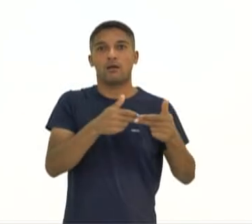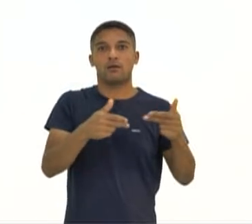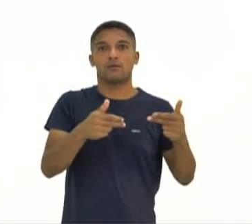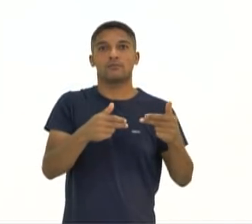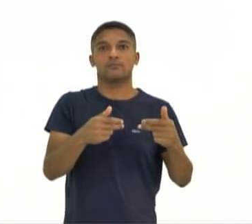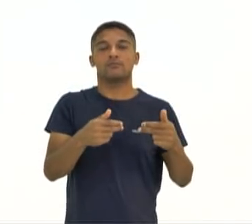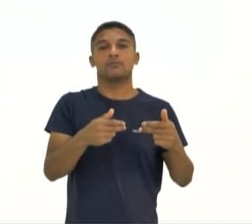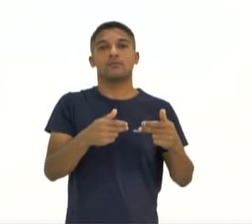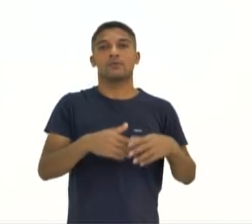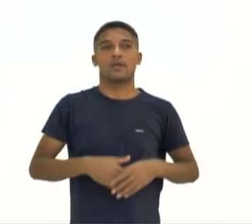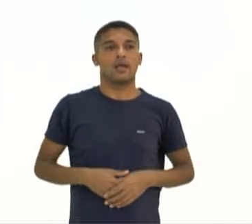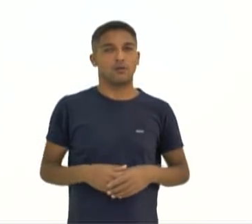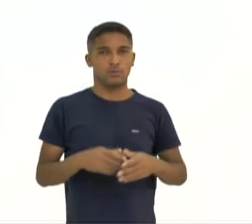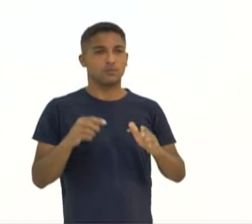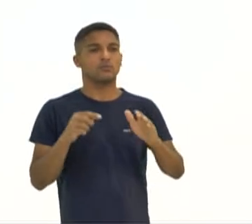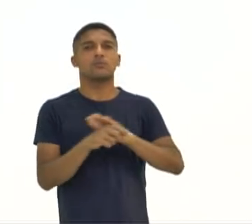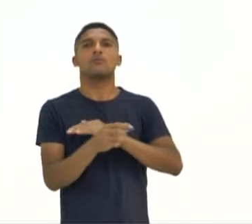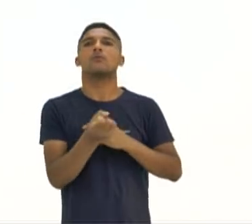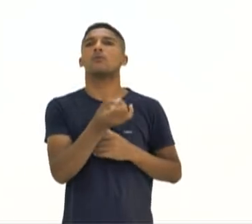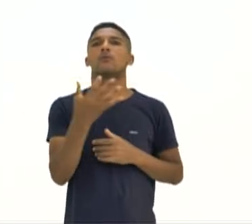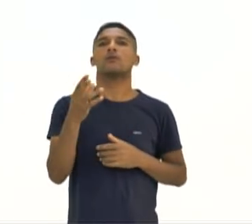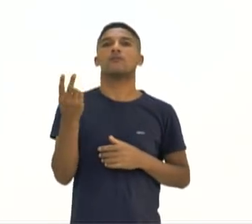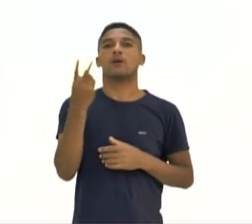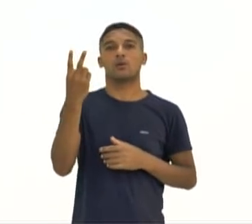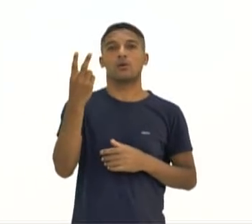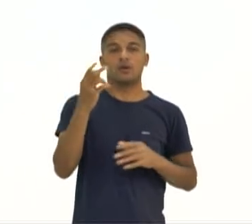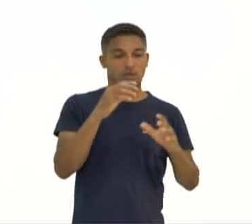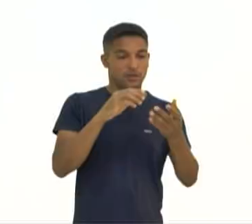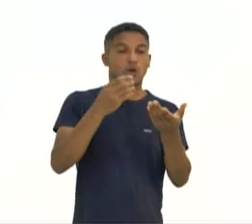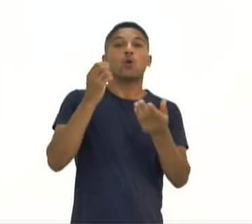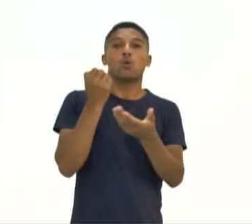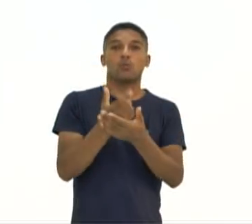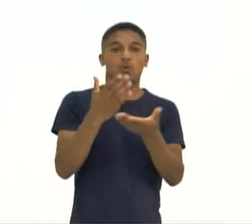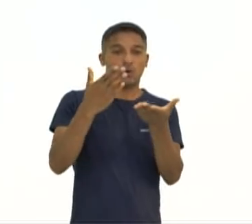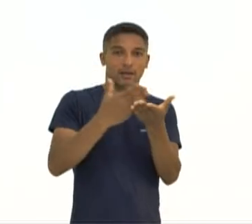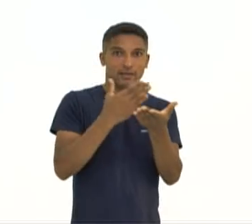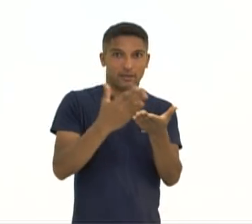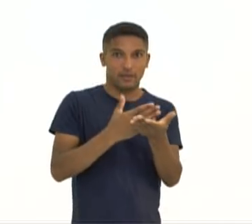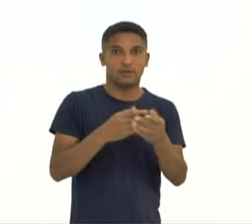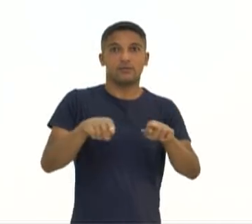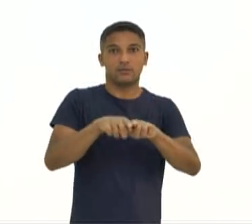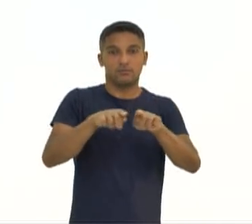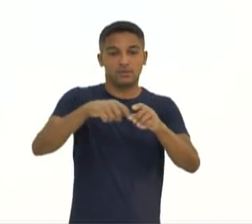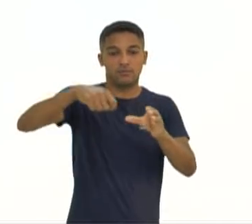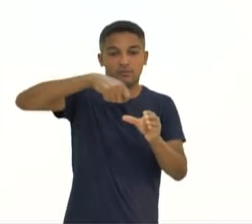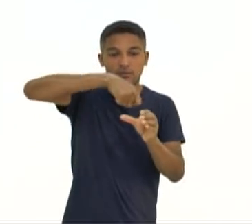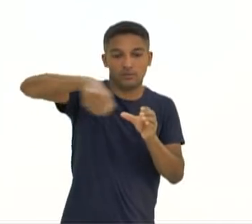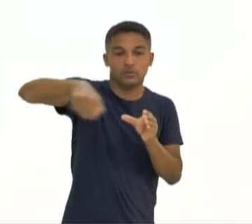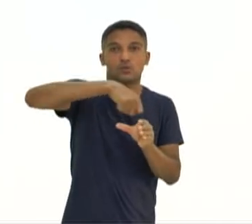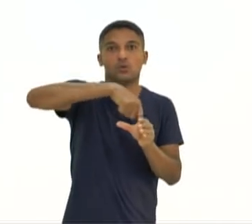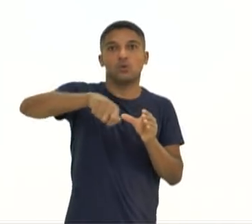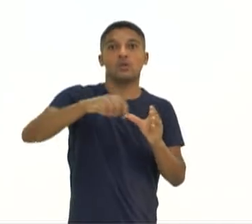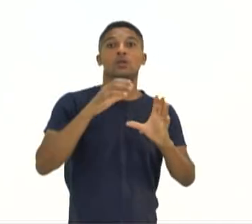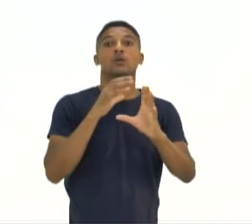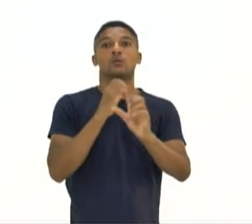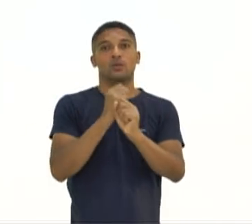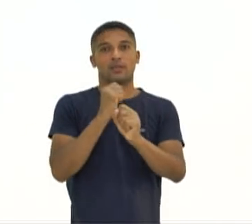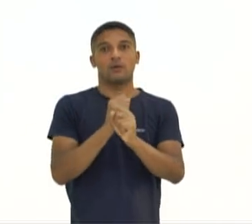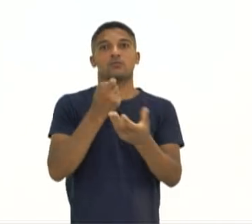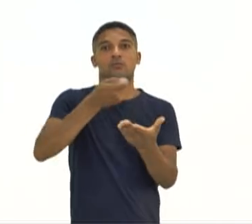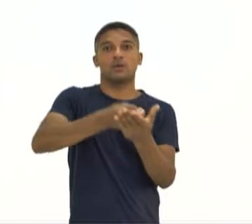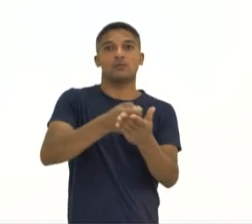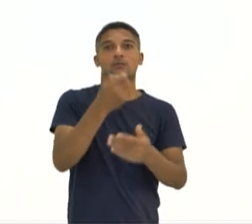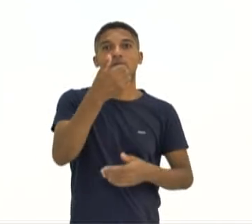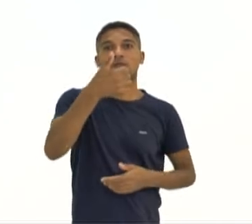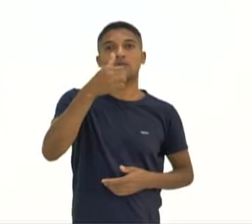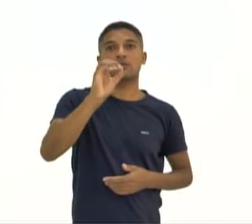assim, tudo dá R$10. Então, o caderno mais o estojo juntos deram R$10.